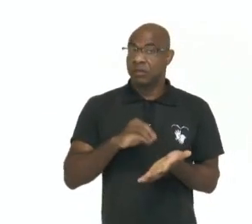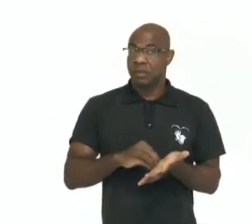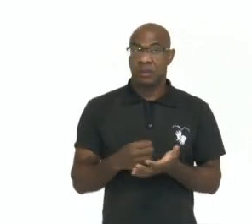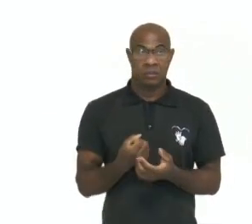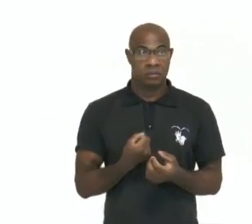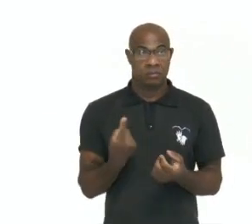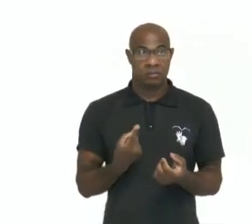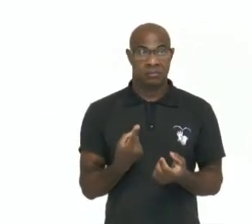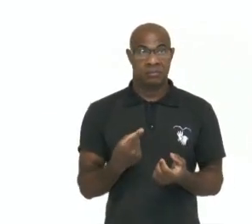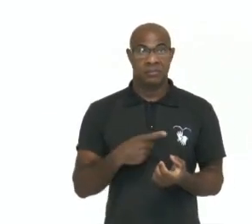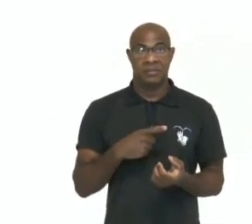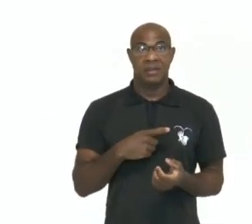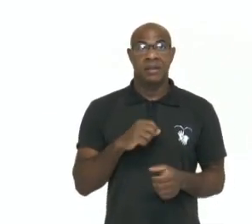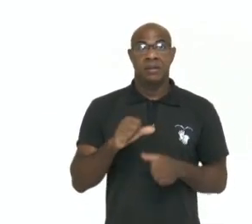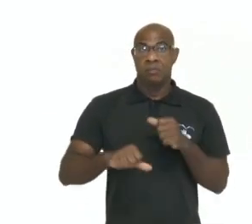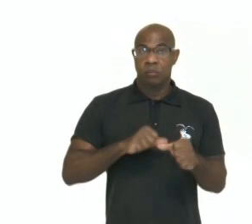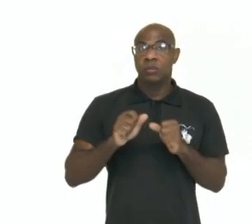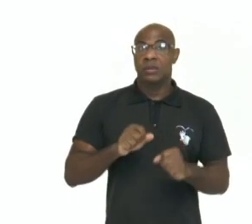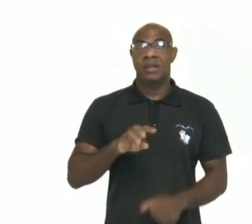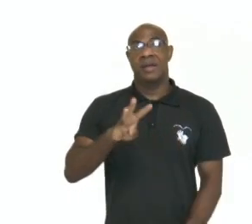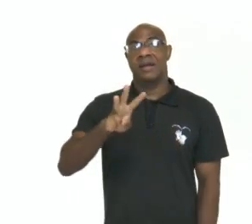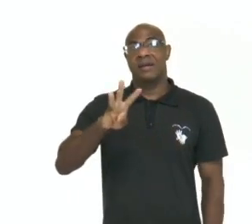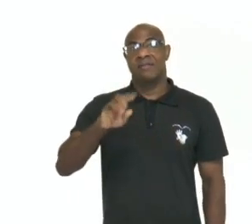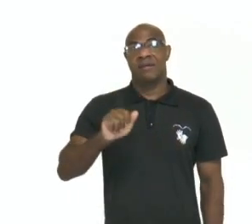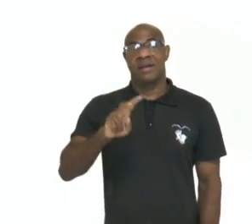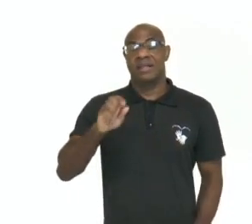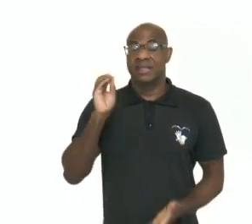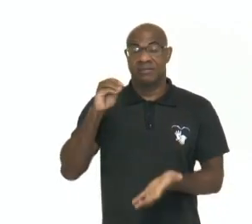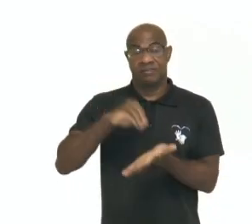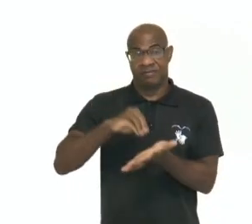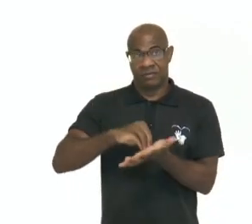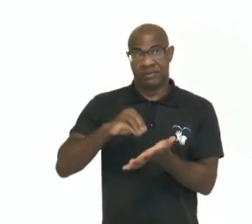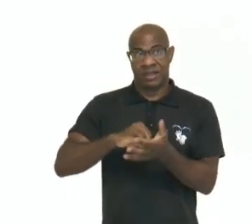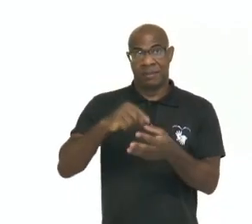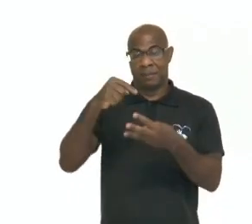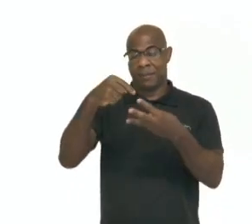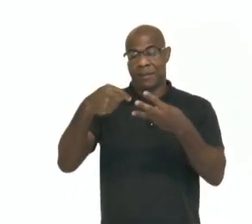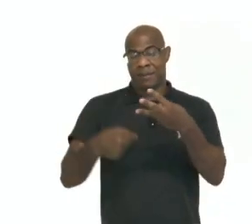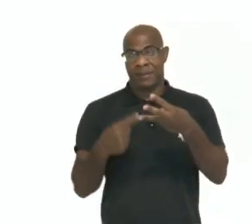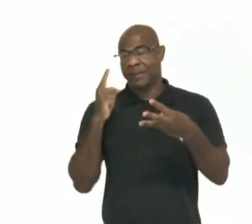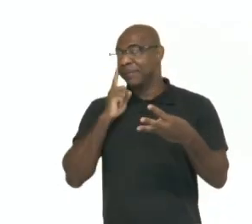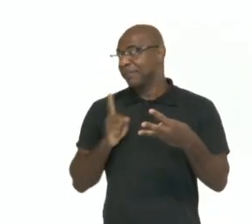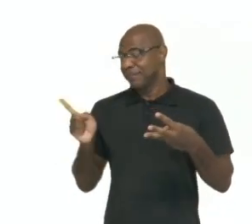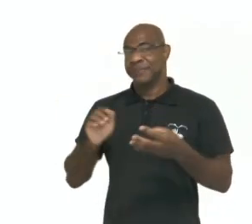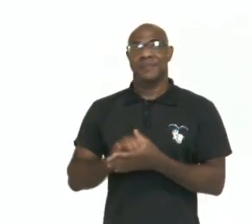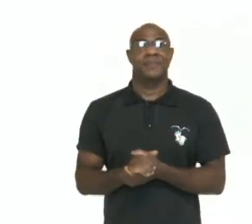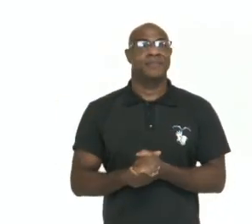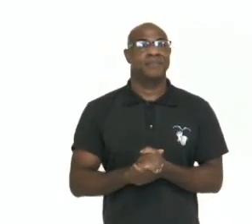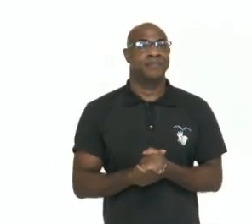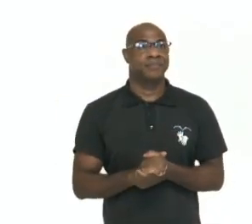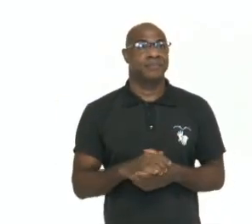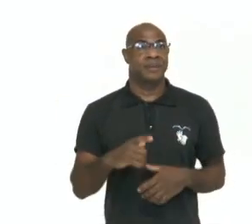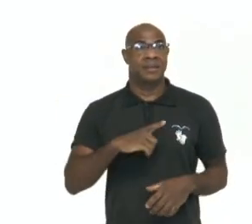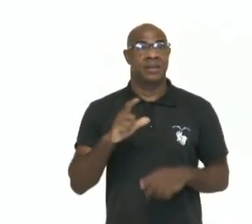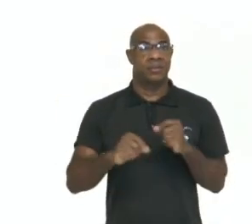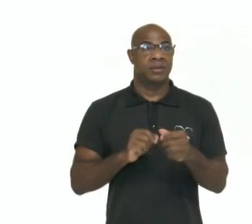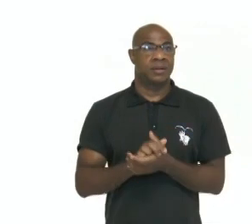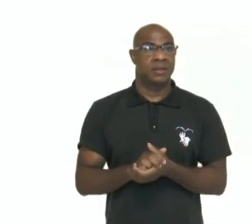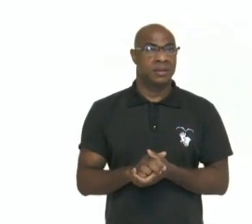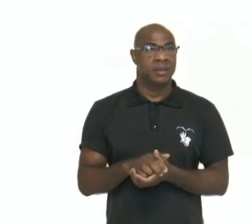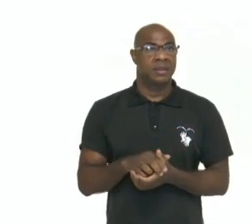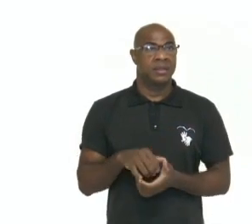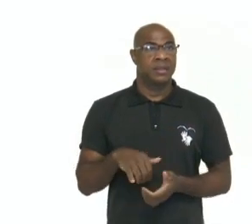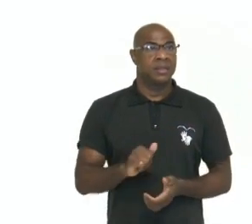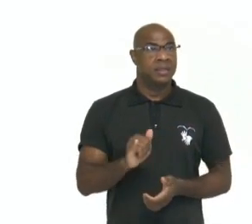um vazari, certo? Mas nós temos uma outra questão, que é o ioko.